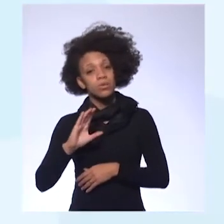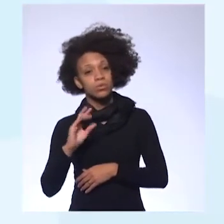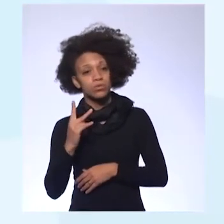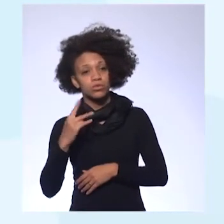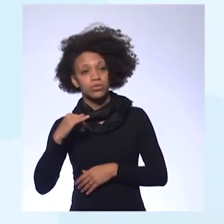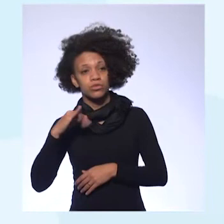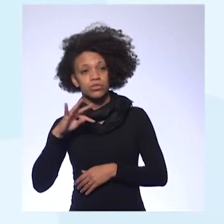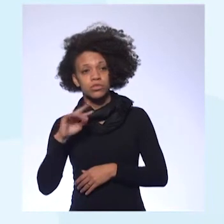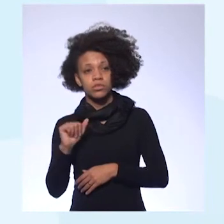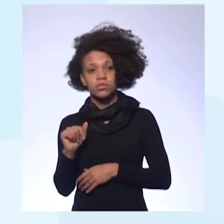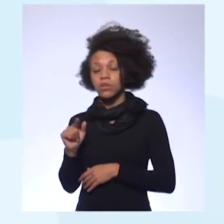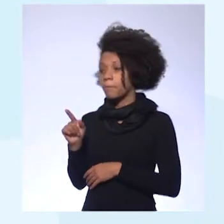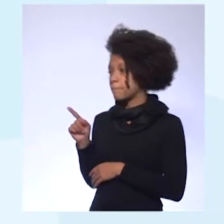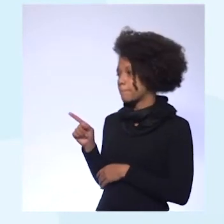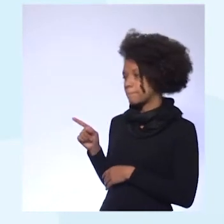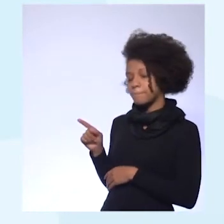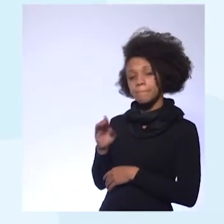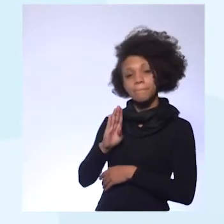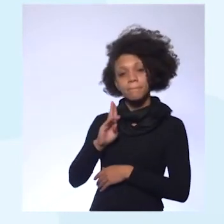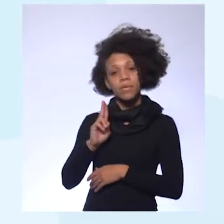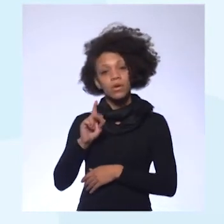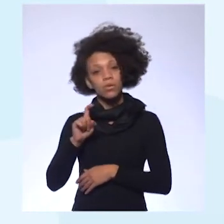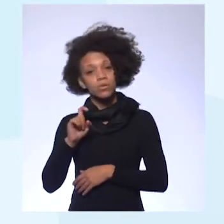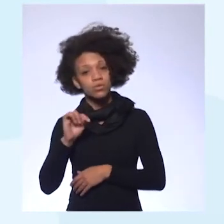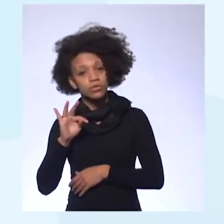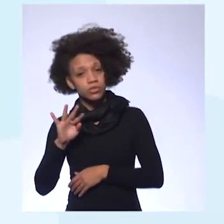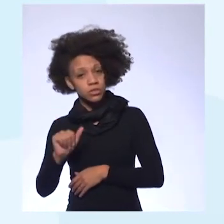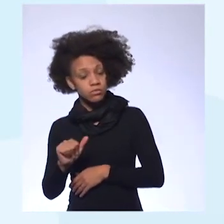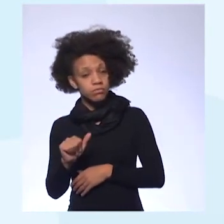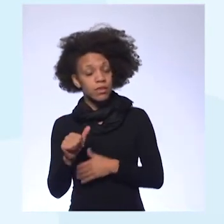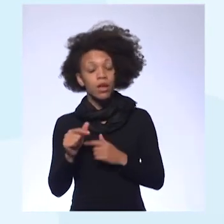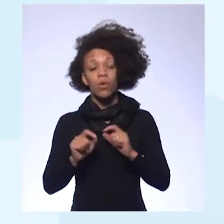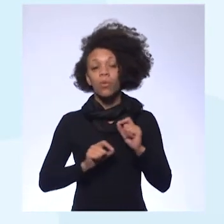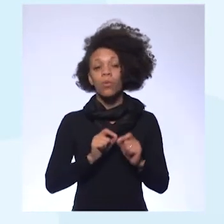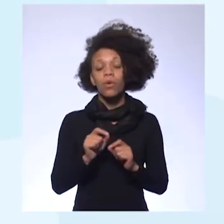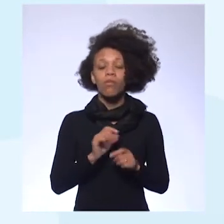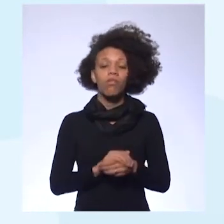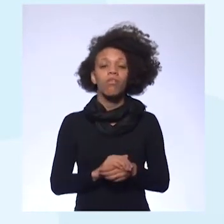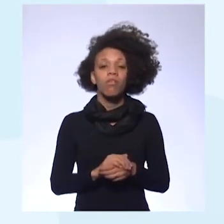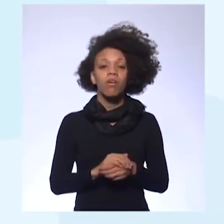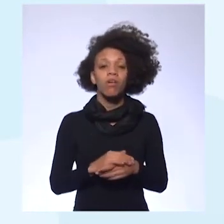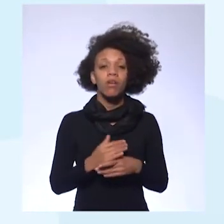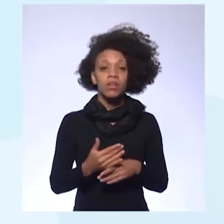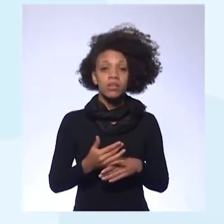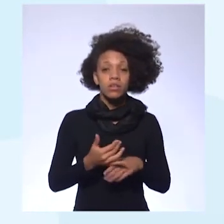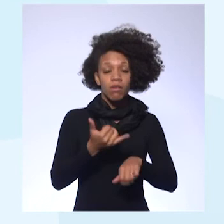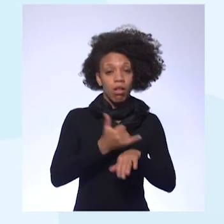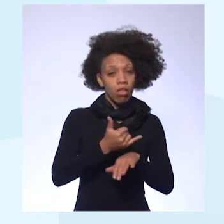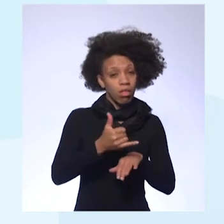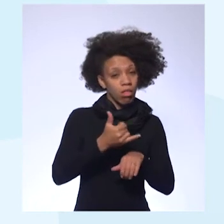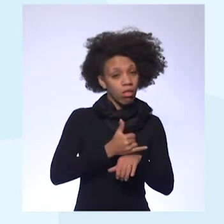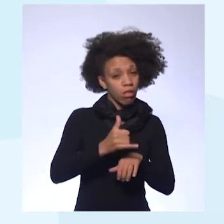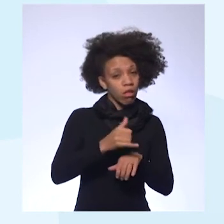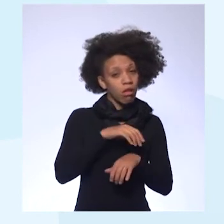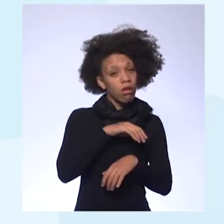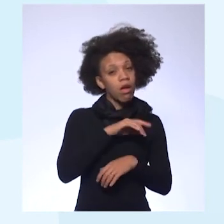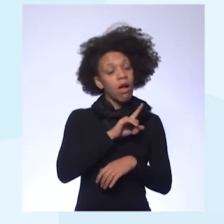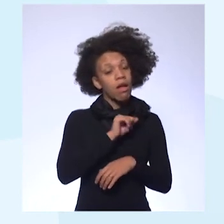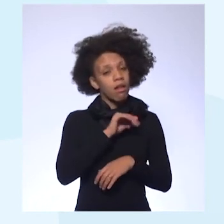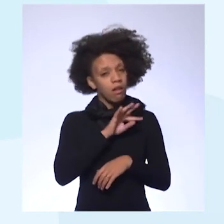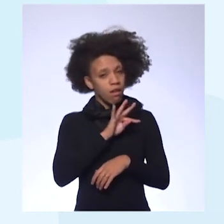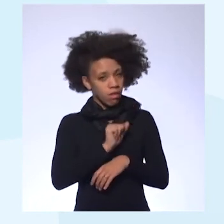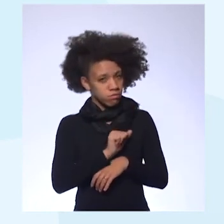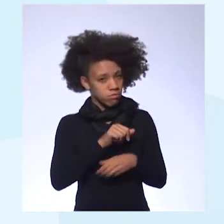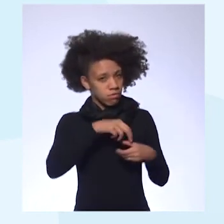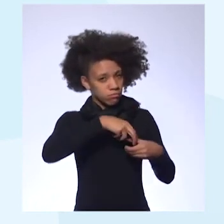vocês o mapa aí na tela. Nós já falamos da questão da lata de alumínio, né? Lá no início. Nós